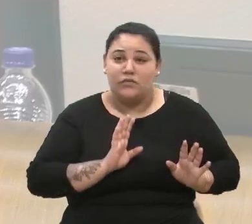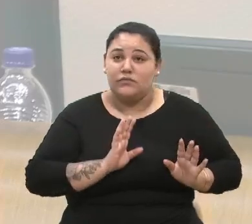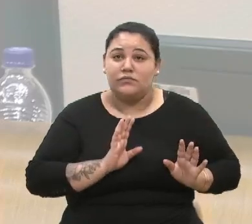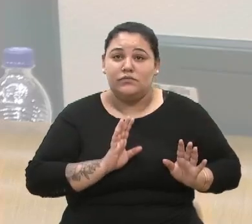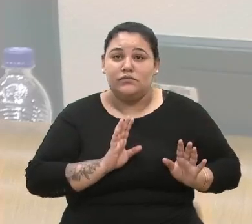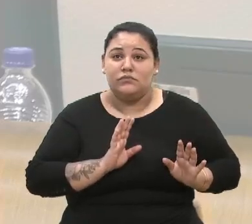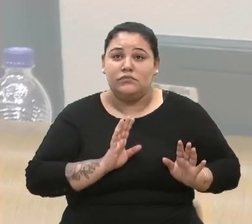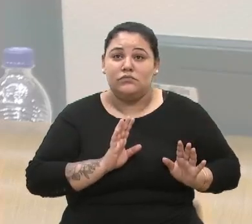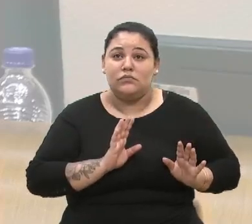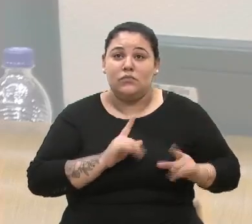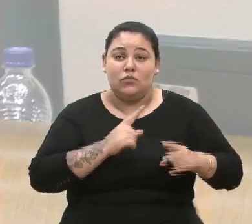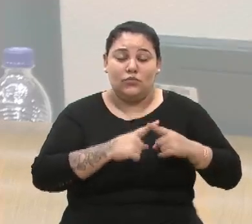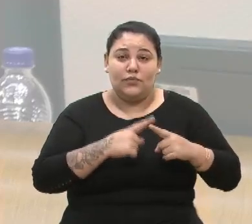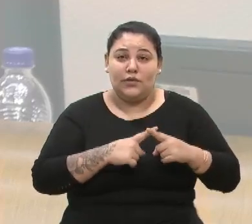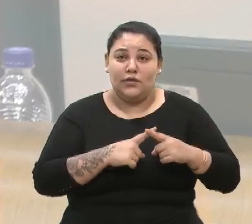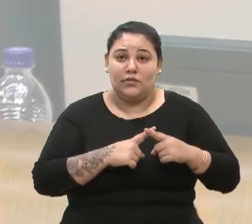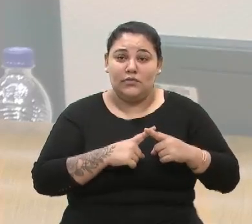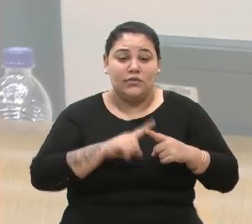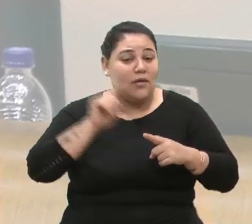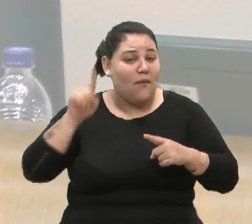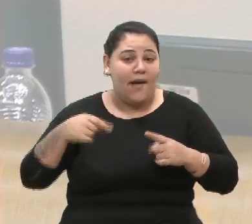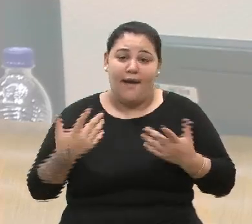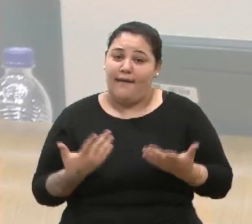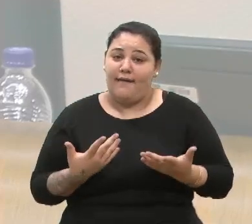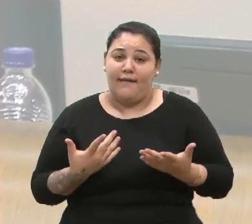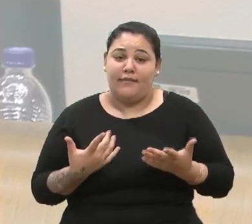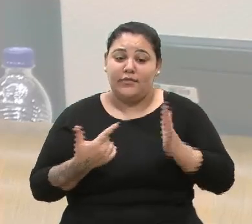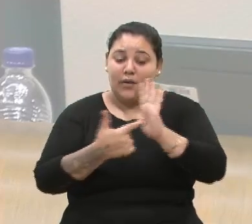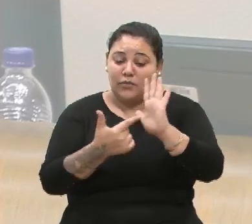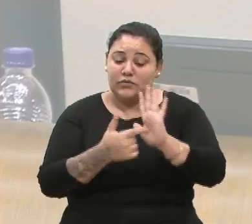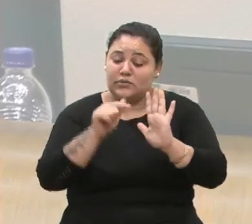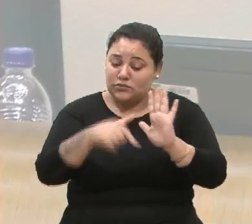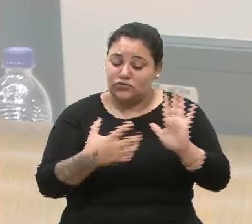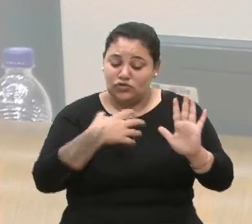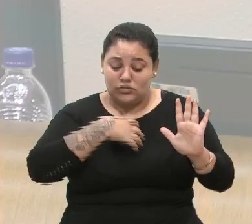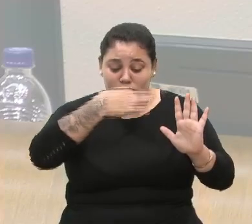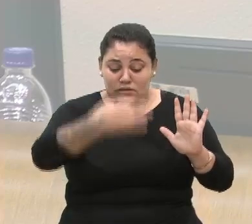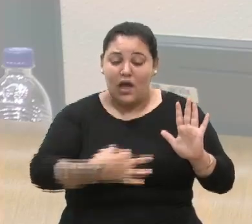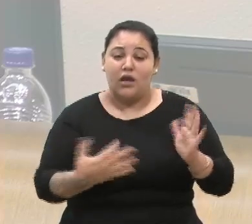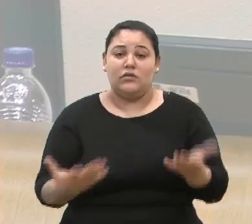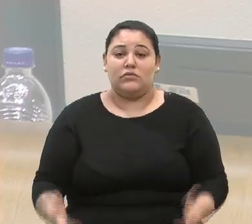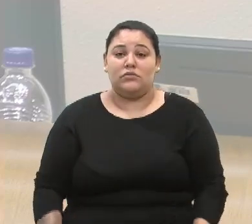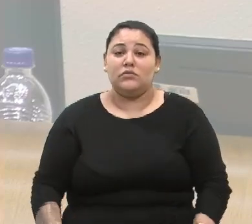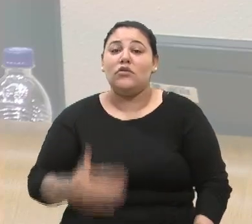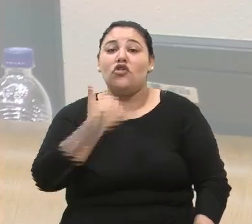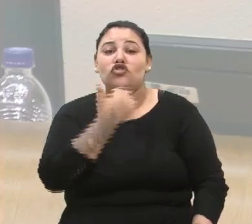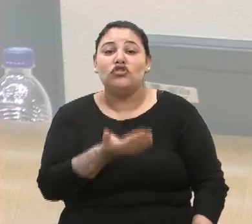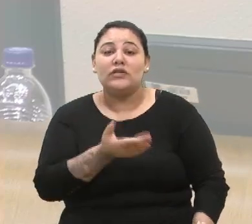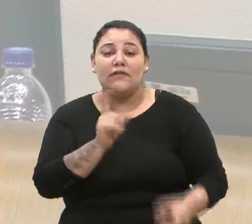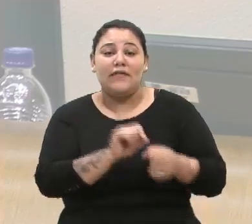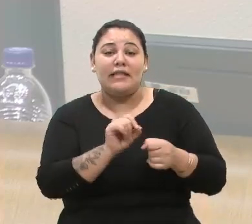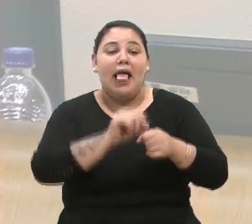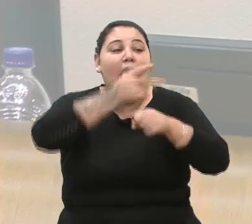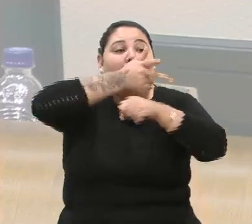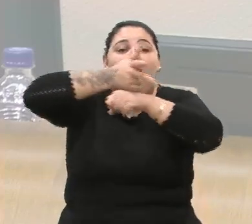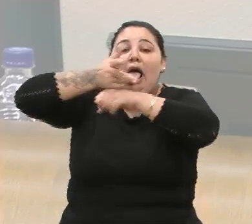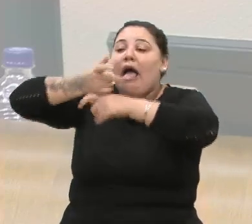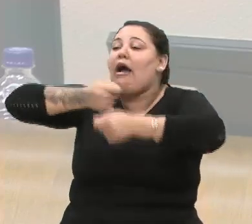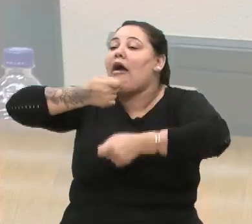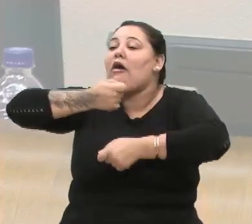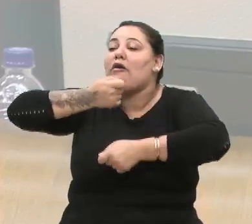Porque não é o que está ontem colocado ali. Não é. Não adianta ir lá fazer coletiva de imprensa,